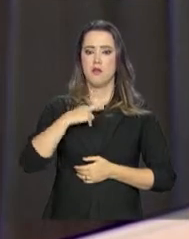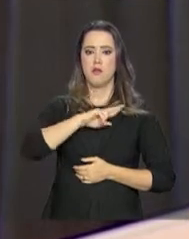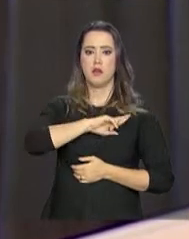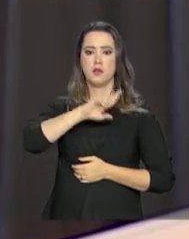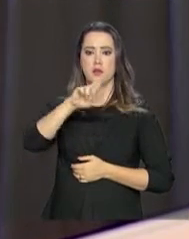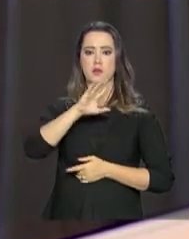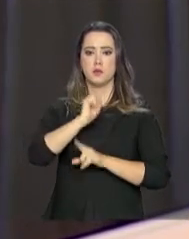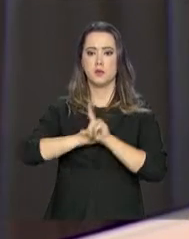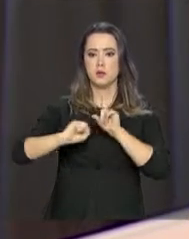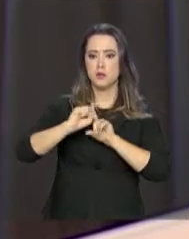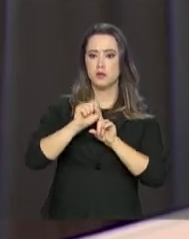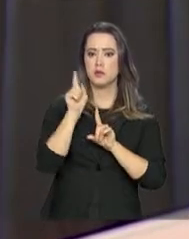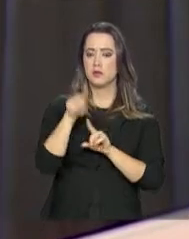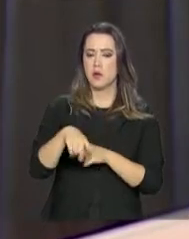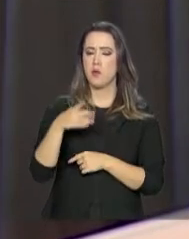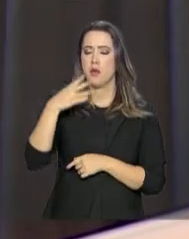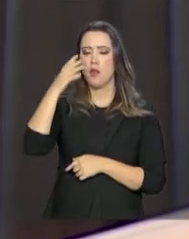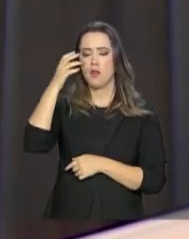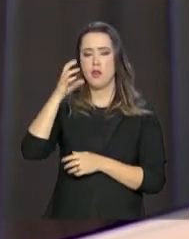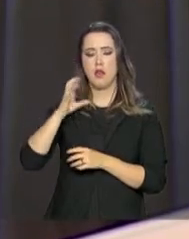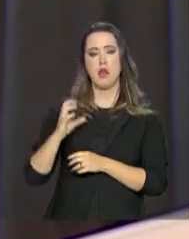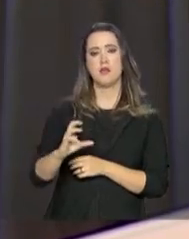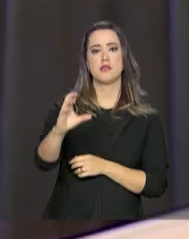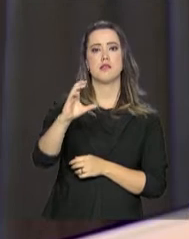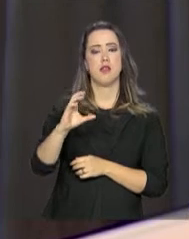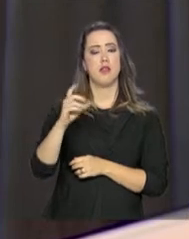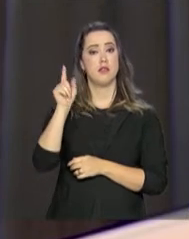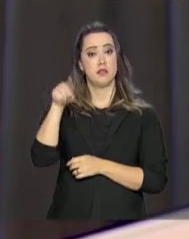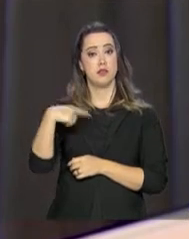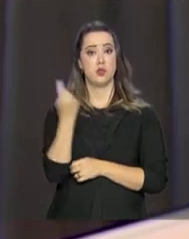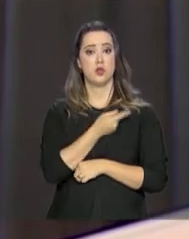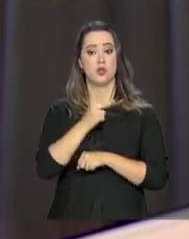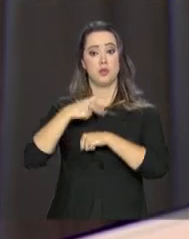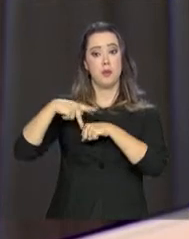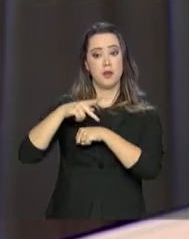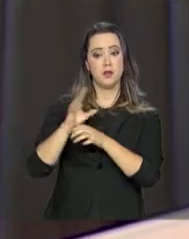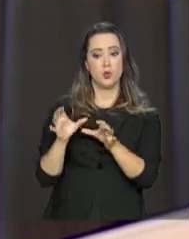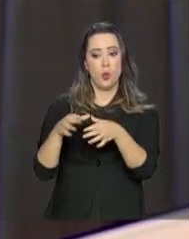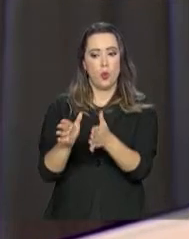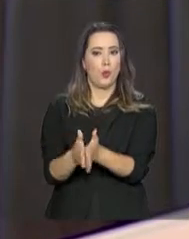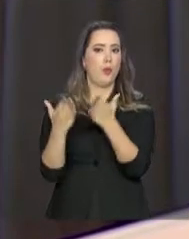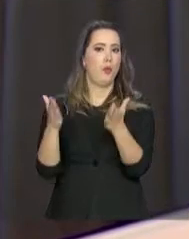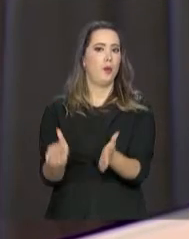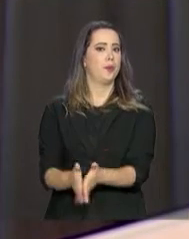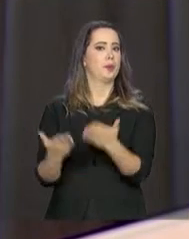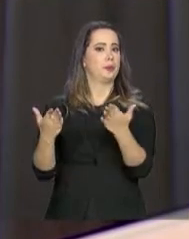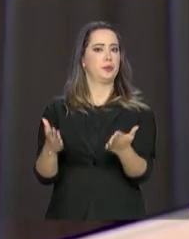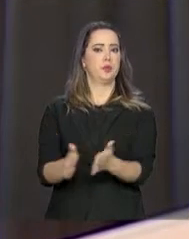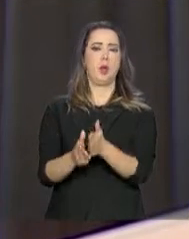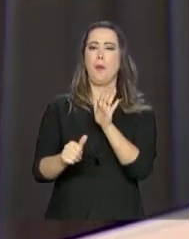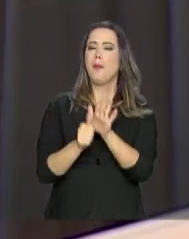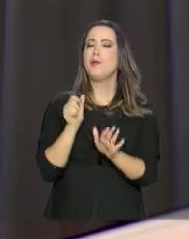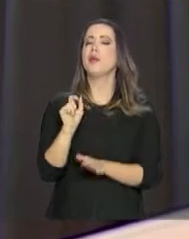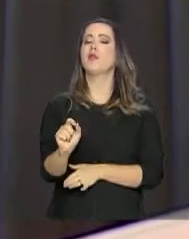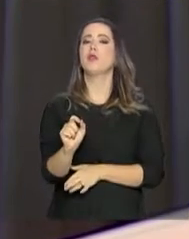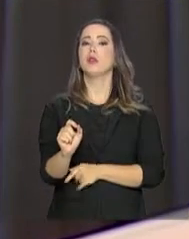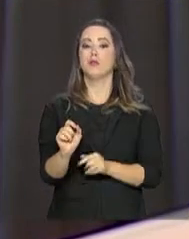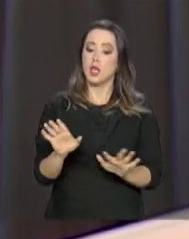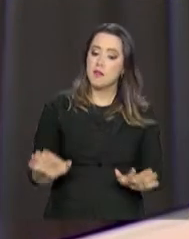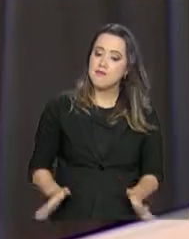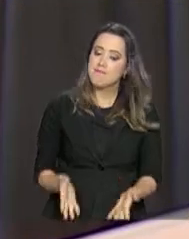é a ciência e consciência de que nós temos no país ainda há gente muito pobre então a primeira coisa que se deve fazer é